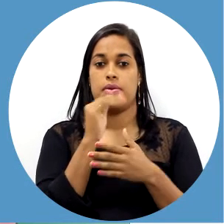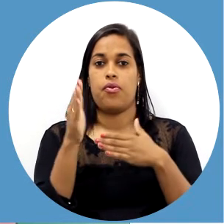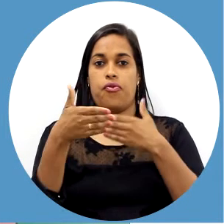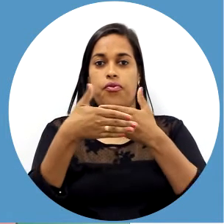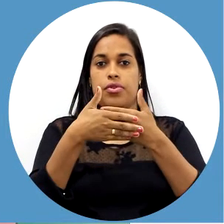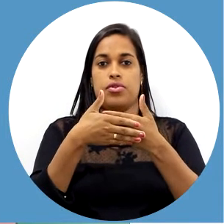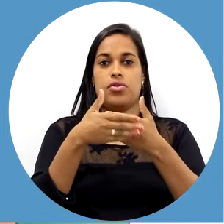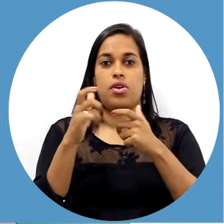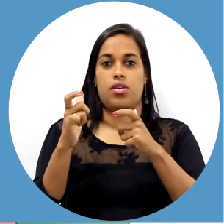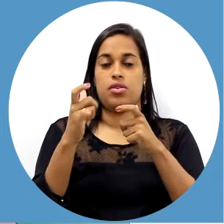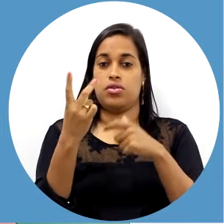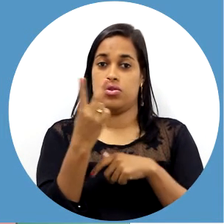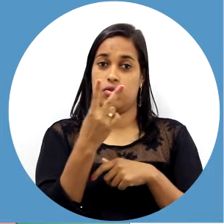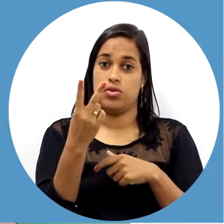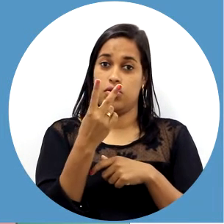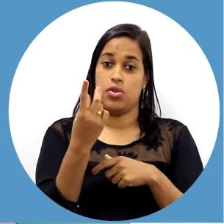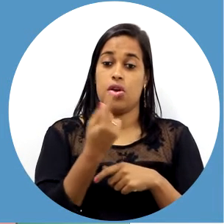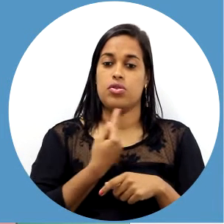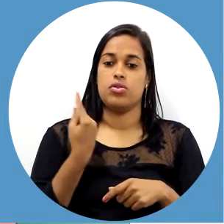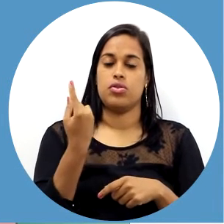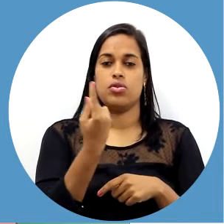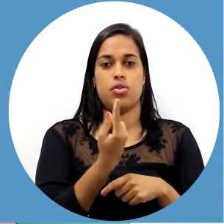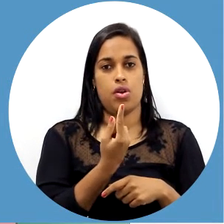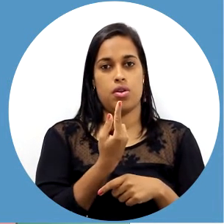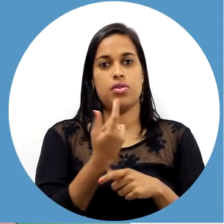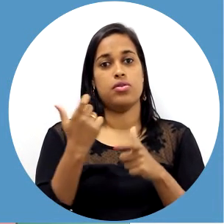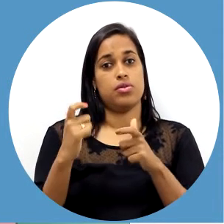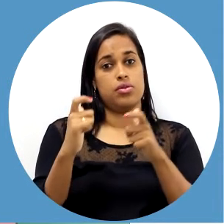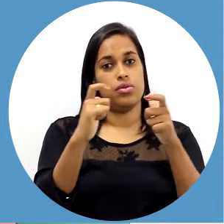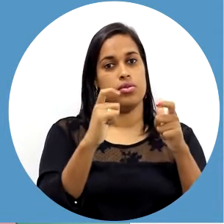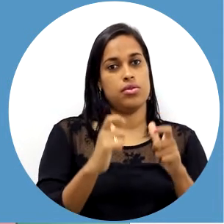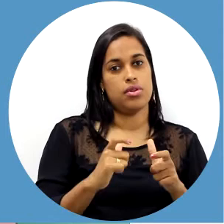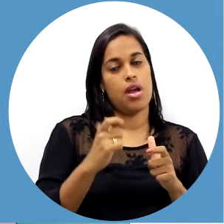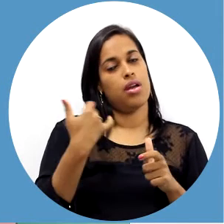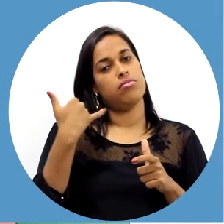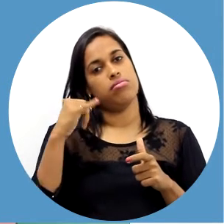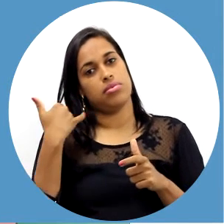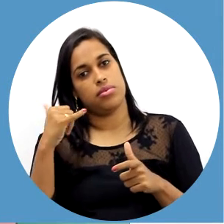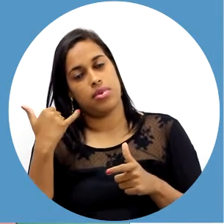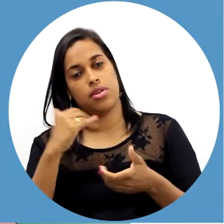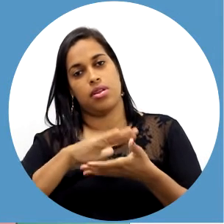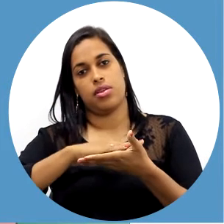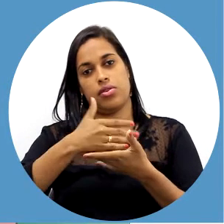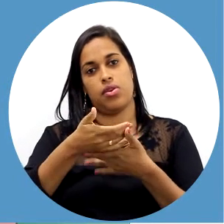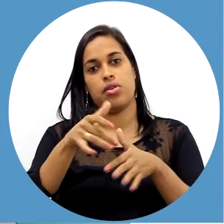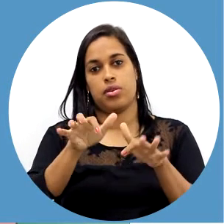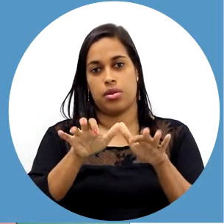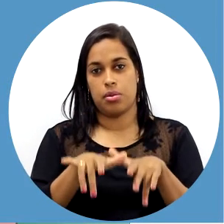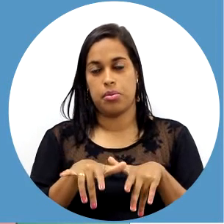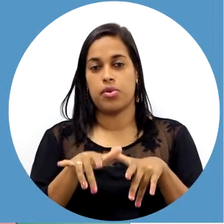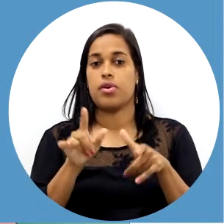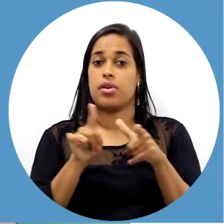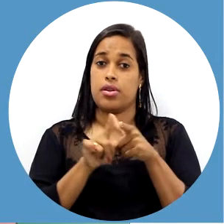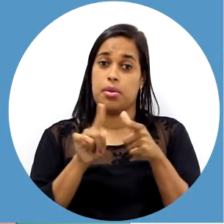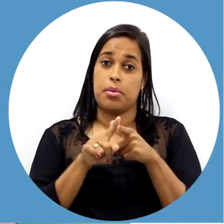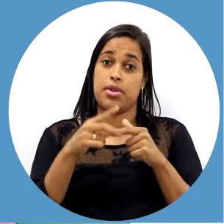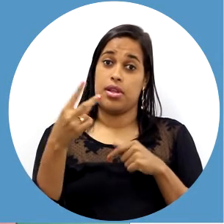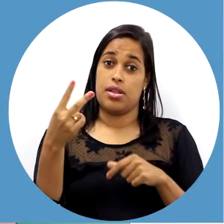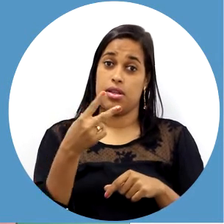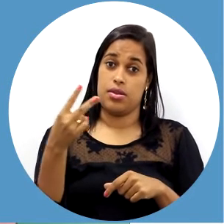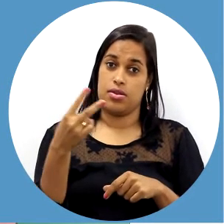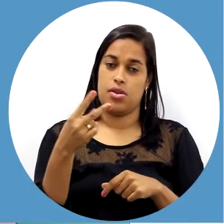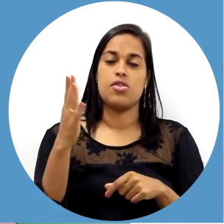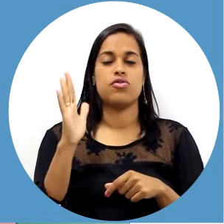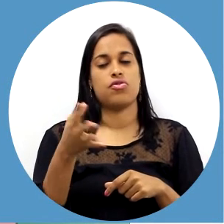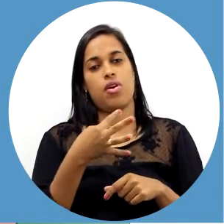uma conexão apenas entre dois nós, ou quando eu falar nós aqui, pode ser estação, pode ser celular, pode ser um notebook, e ele está na camada 2, ele já